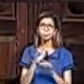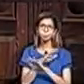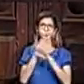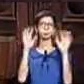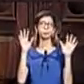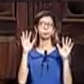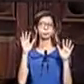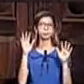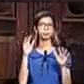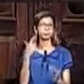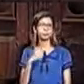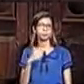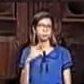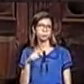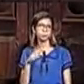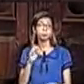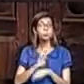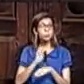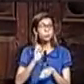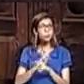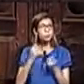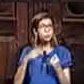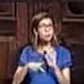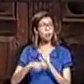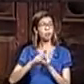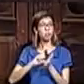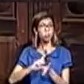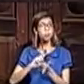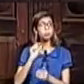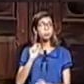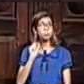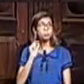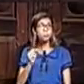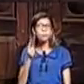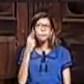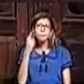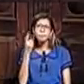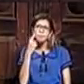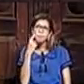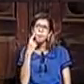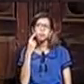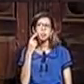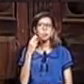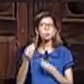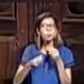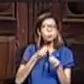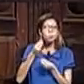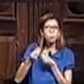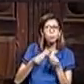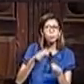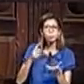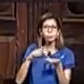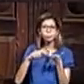Estado precisa, antes de qualquer coisa, identificar pontos